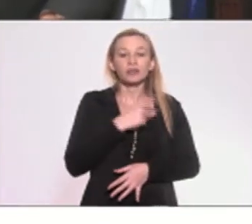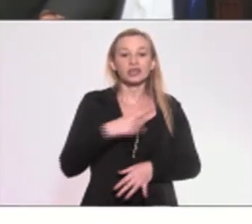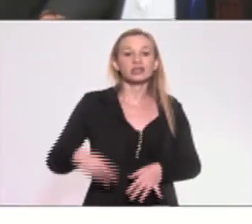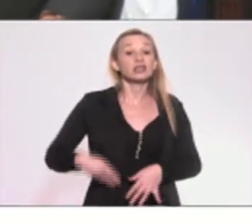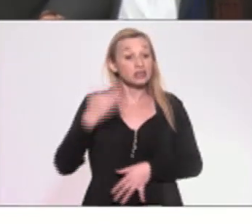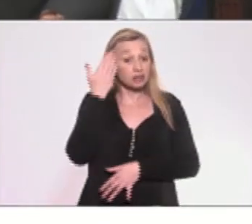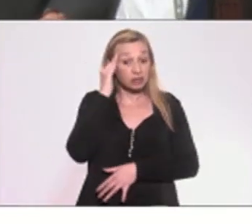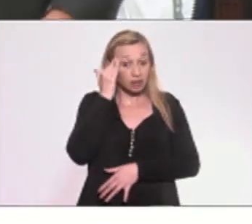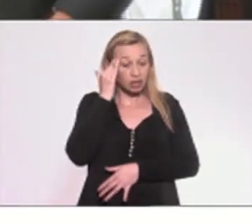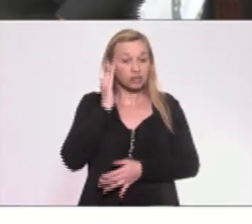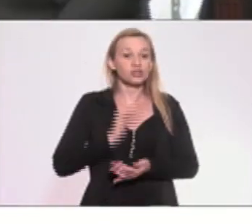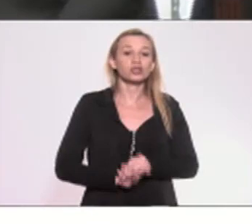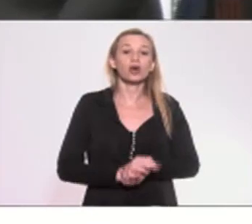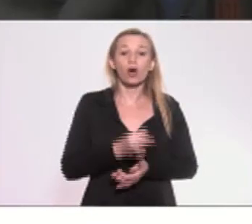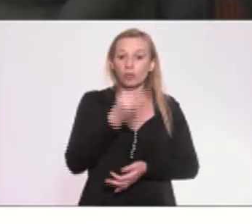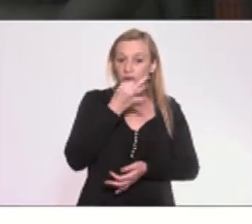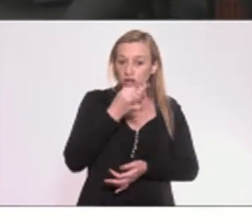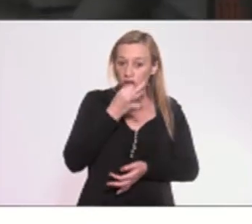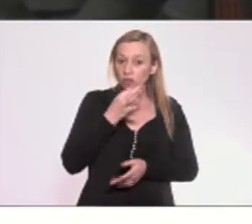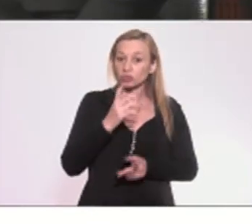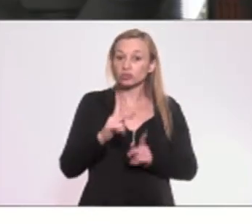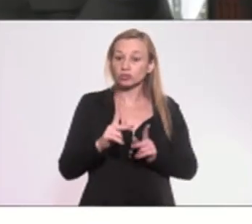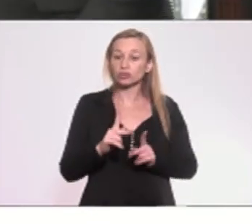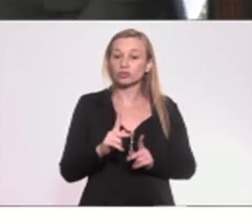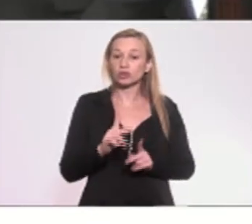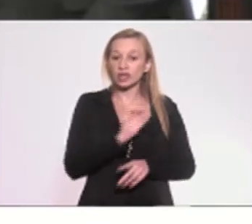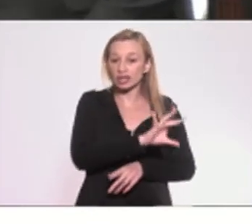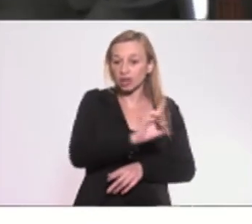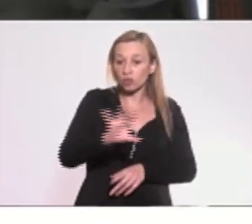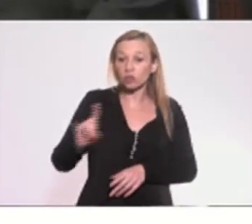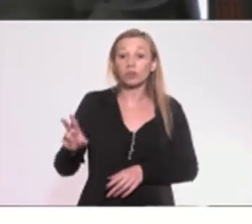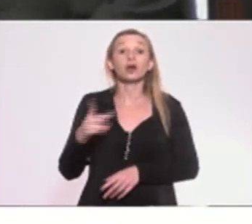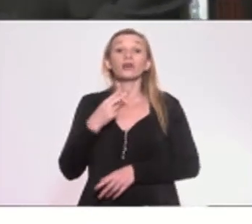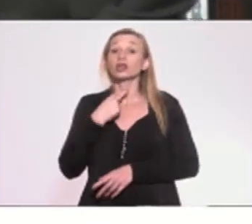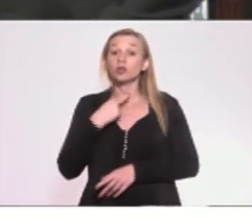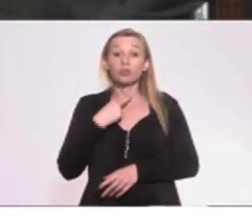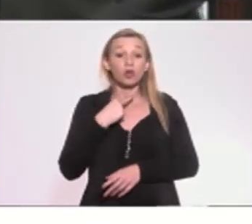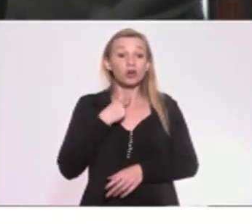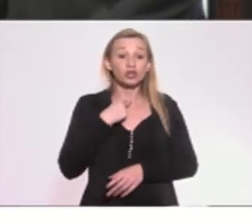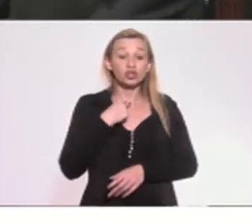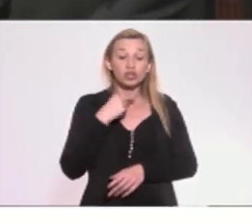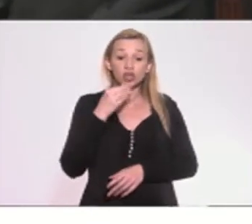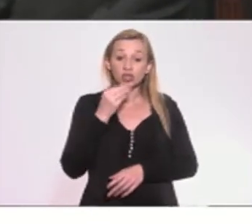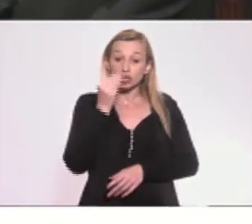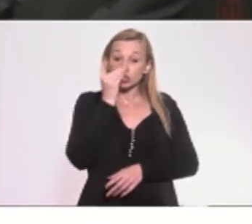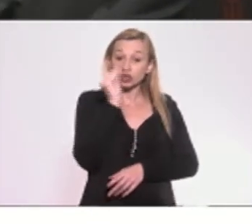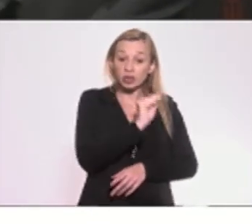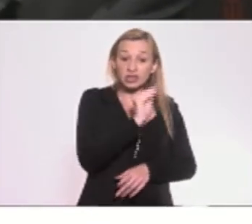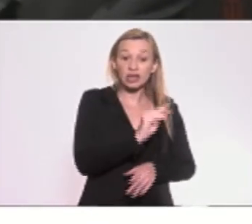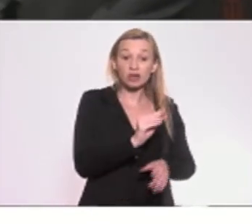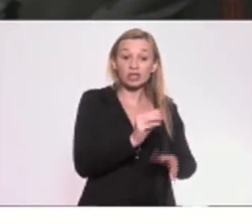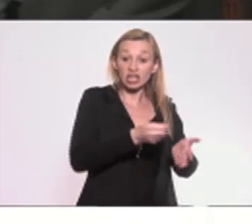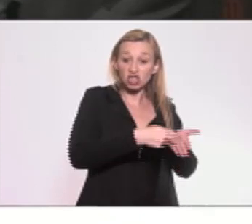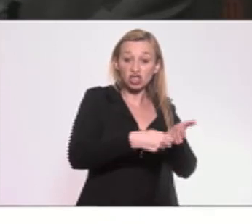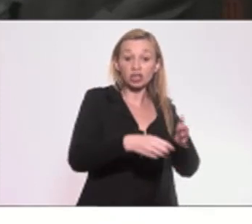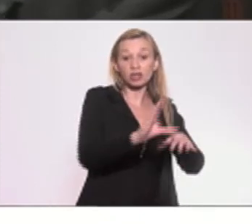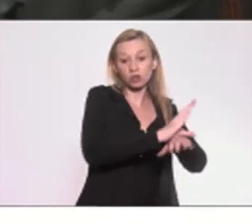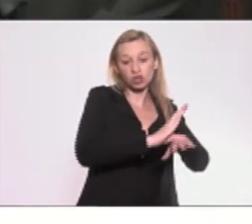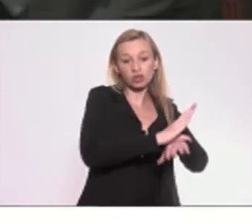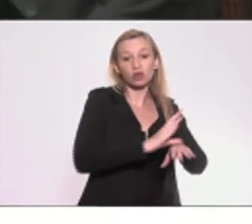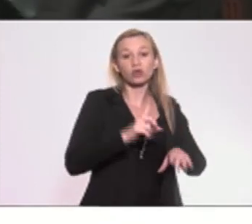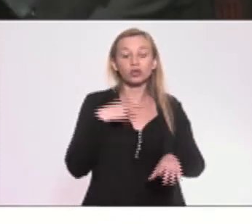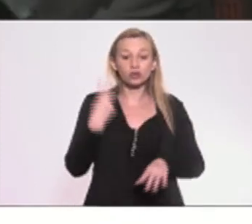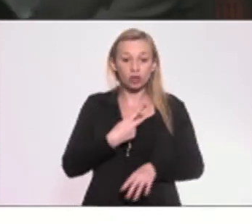entende a opinião pública, mas a gente não pode deixar de lado o que está escrito na Constituição. Quando nós tomamos posse